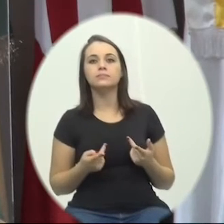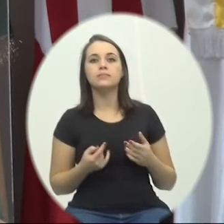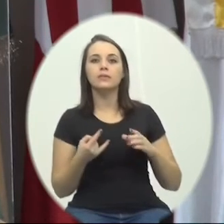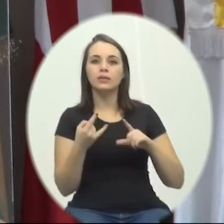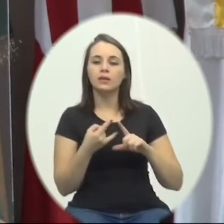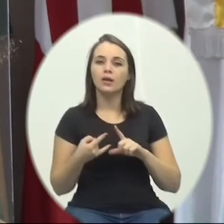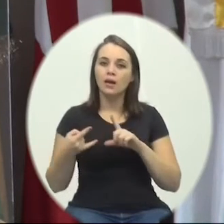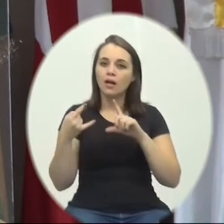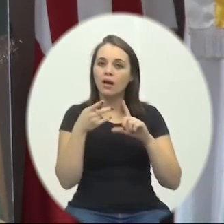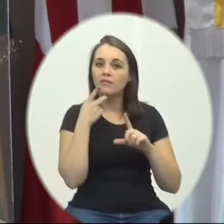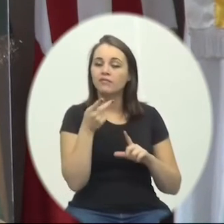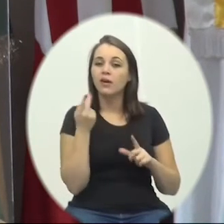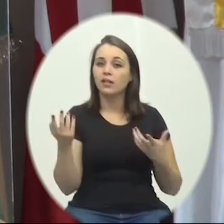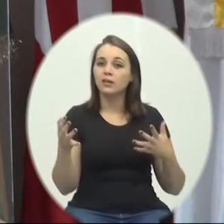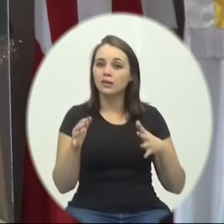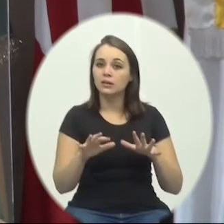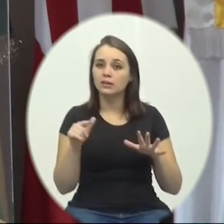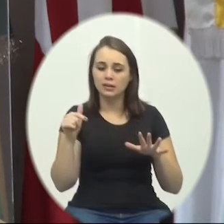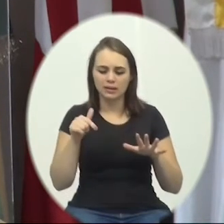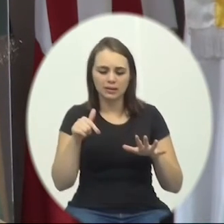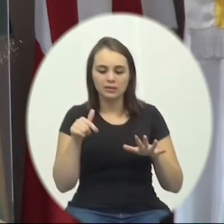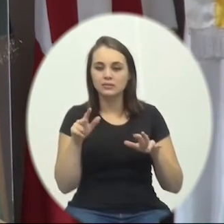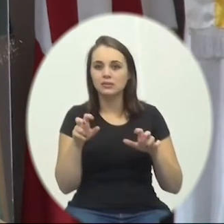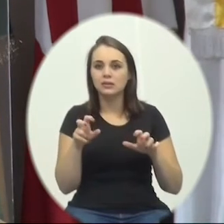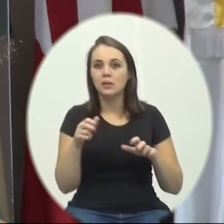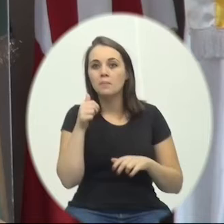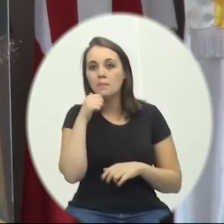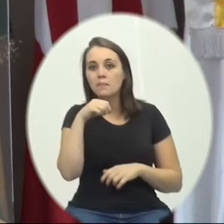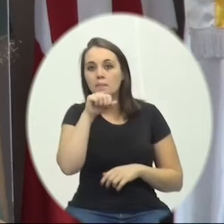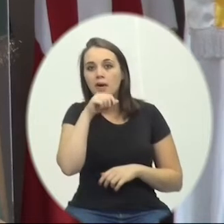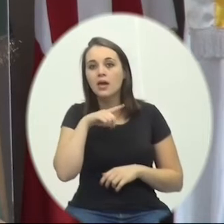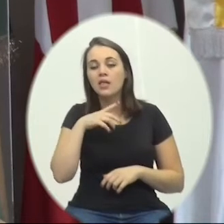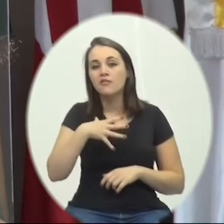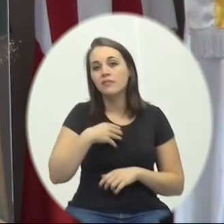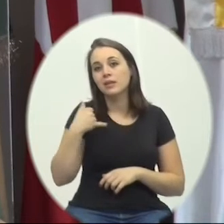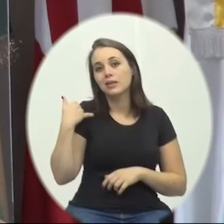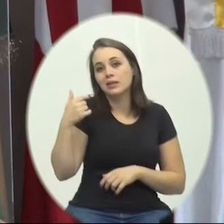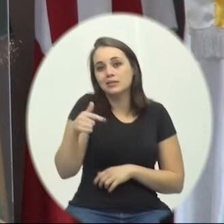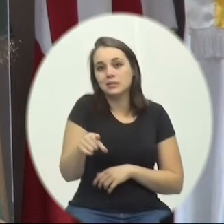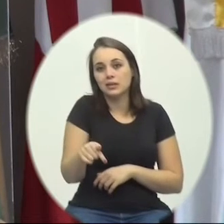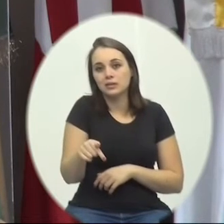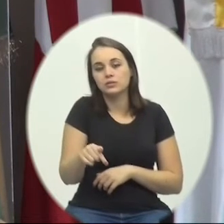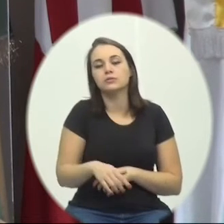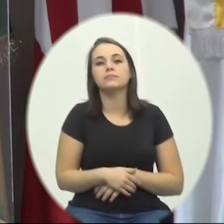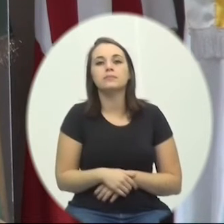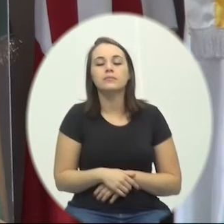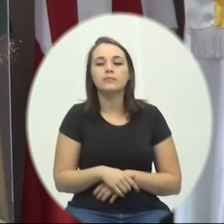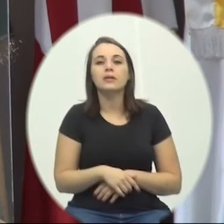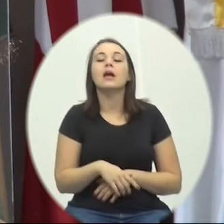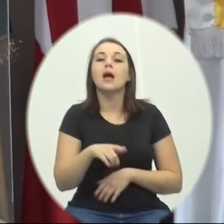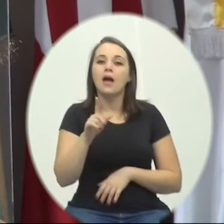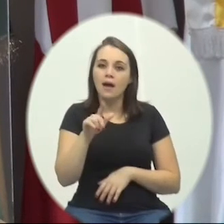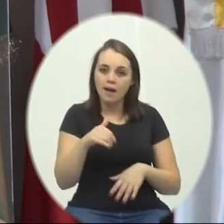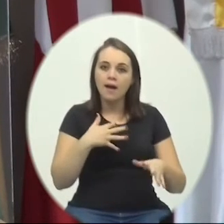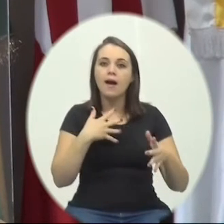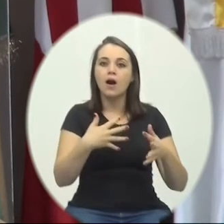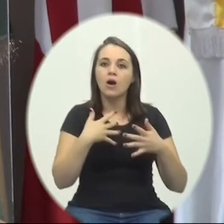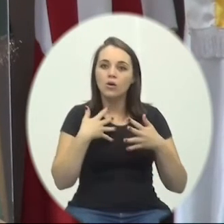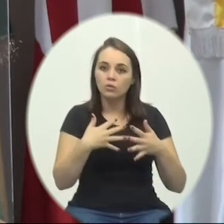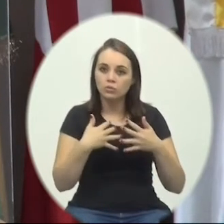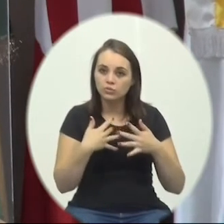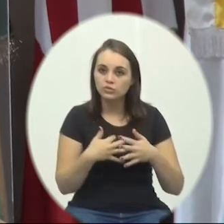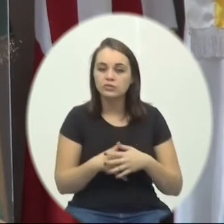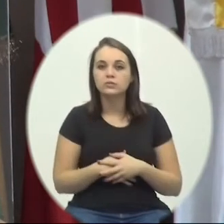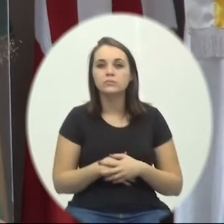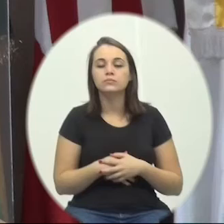muito sobre essa questão de inclusão de uma mãe que tem uma criança de 7 anos que tem autismo, E